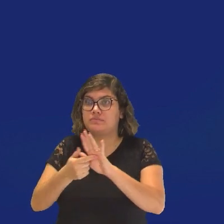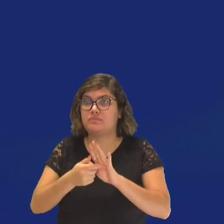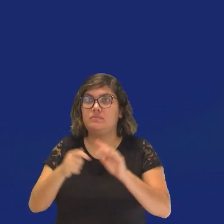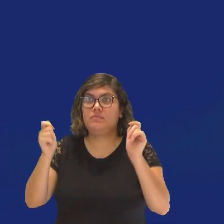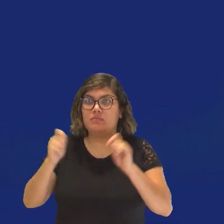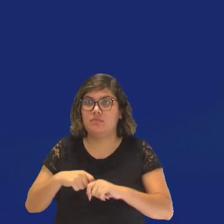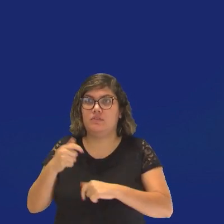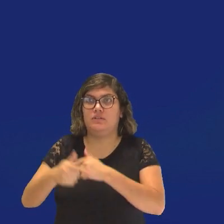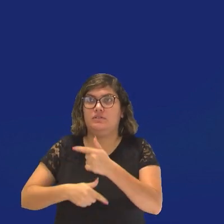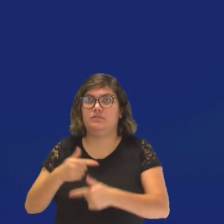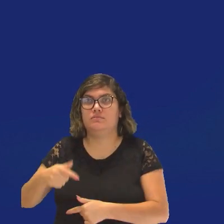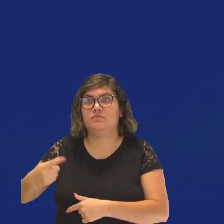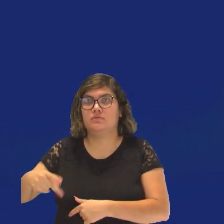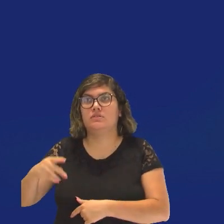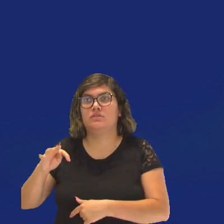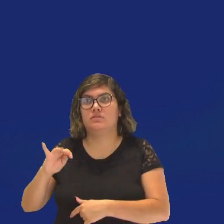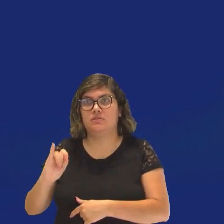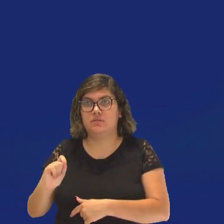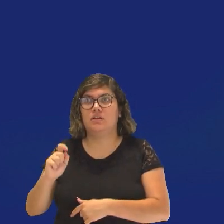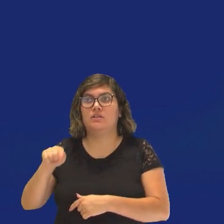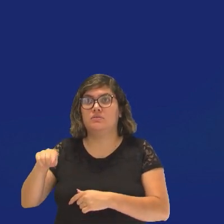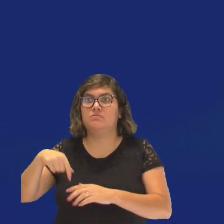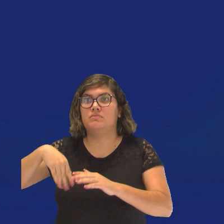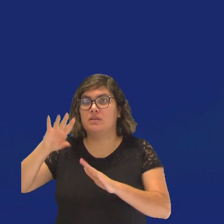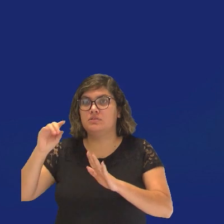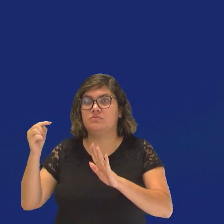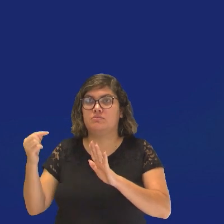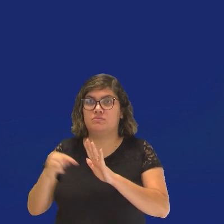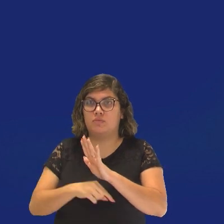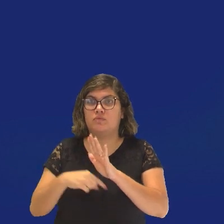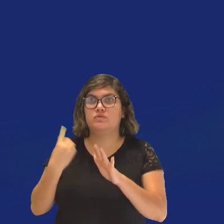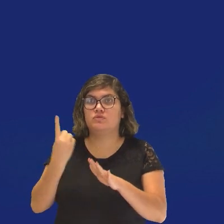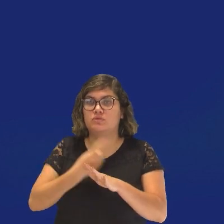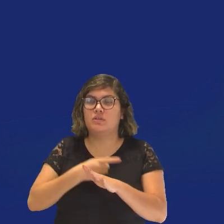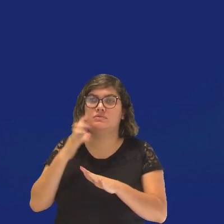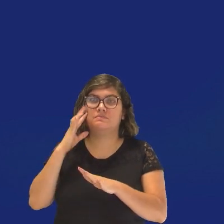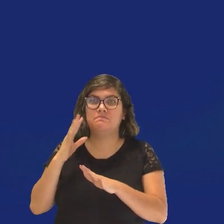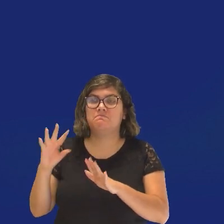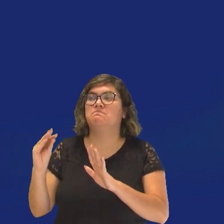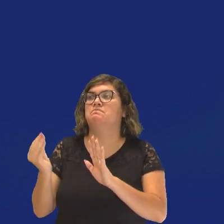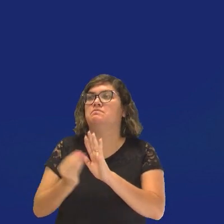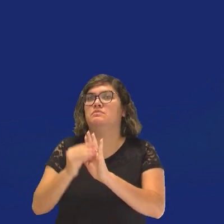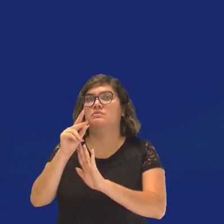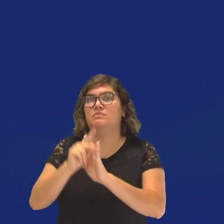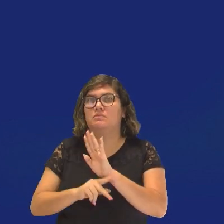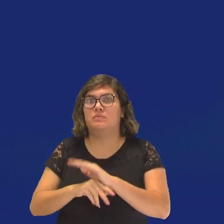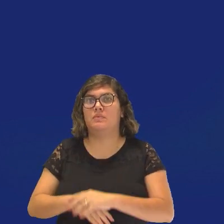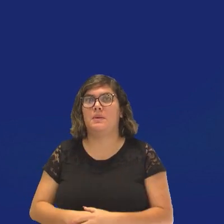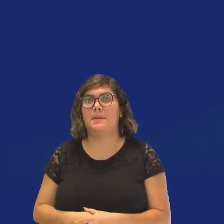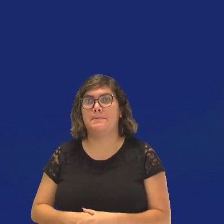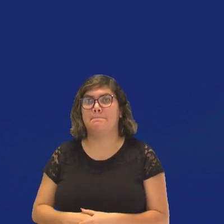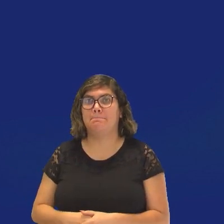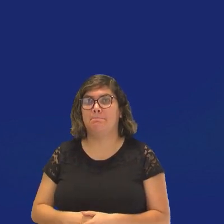de trabalho do ITA, né? Eles estão indo além do que nós colocamos no escopo do projeto. Também temos uma equipe de